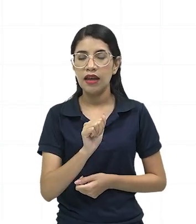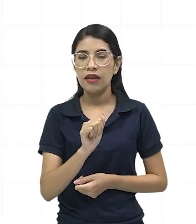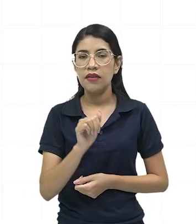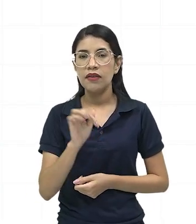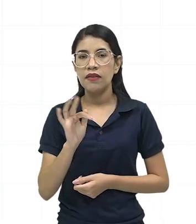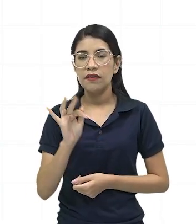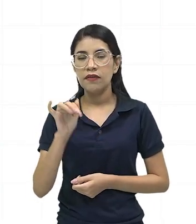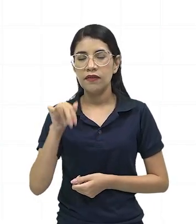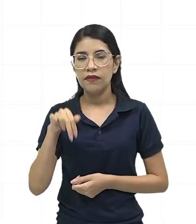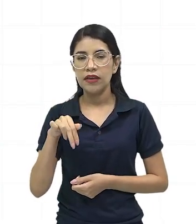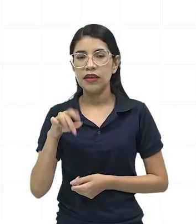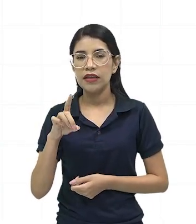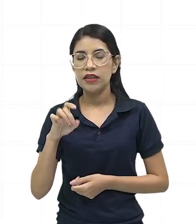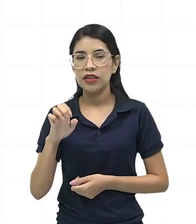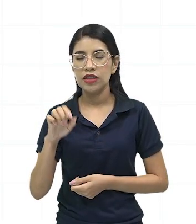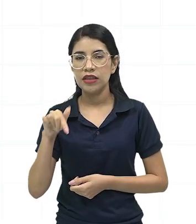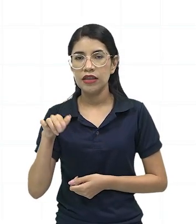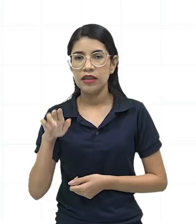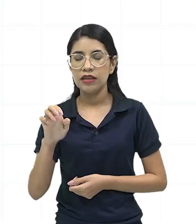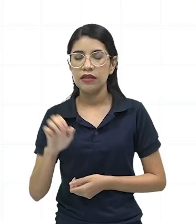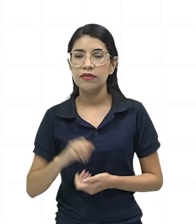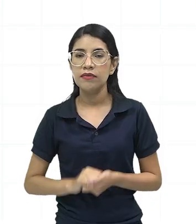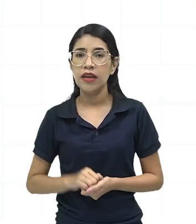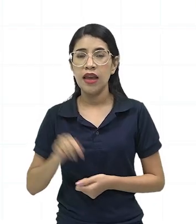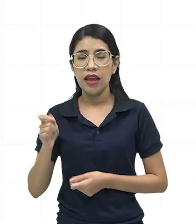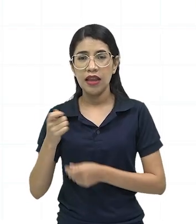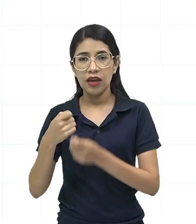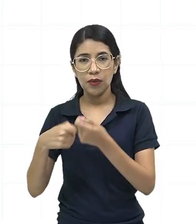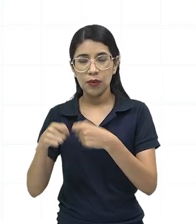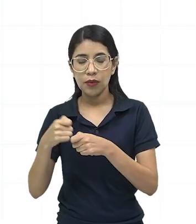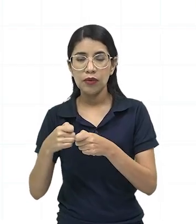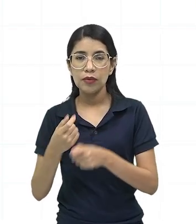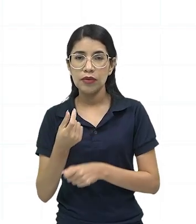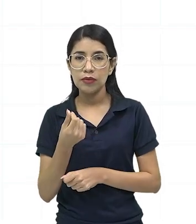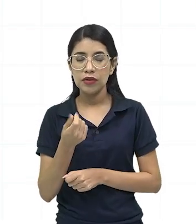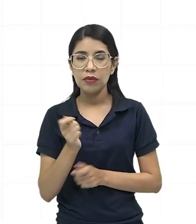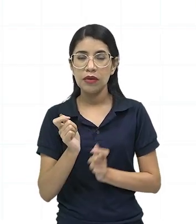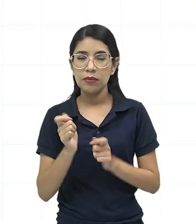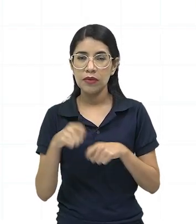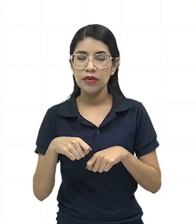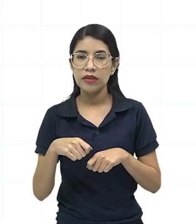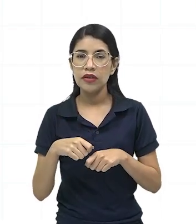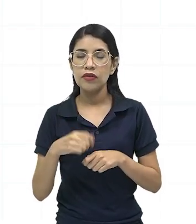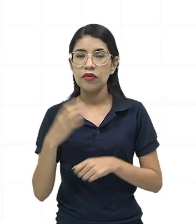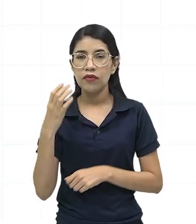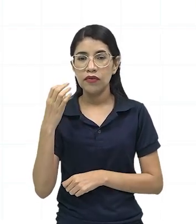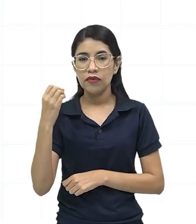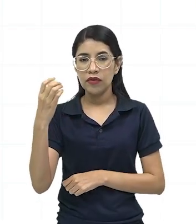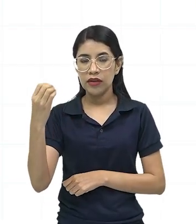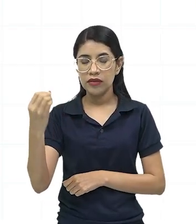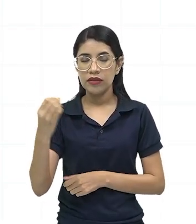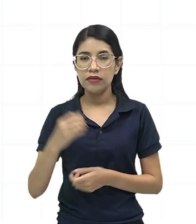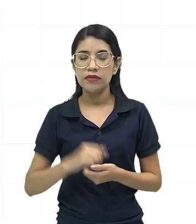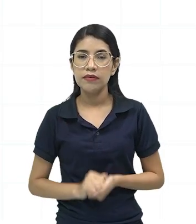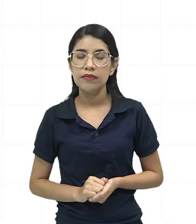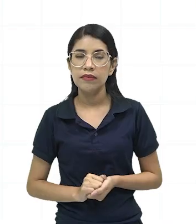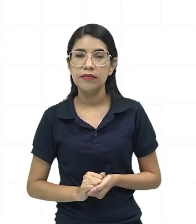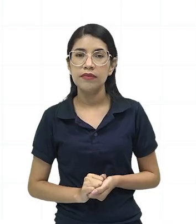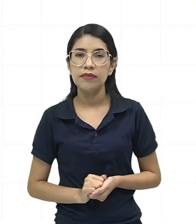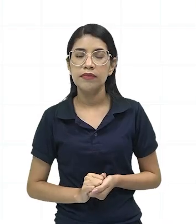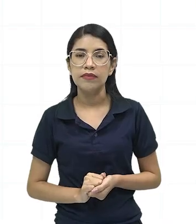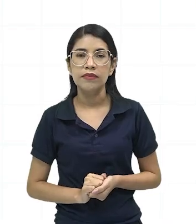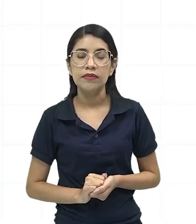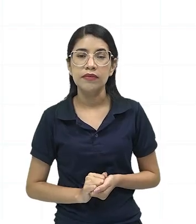de que. Ela economizou dinheiro a fim de que pudesse viajar, para que pudesse viajar,